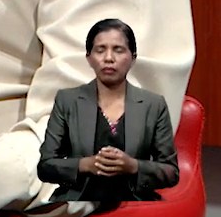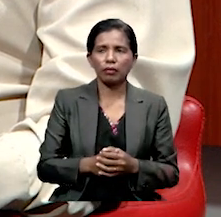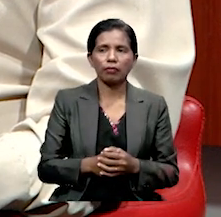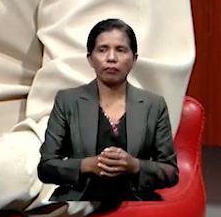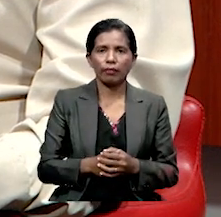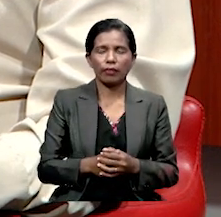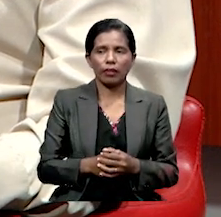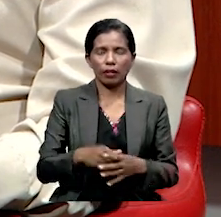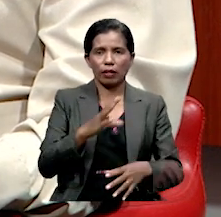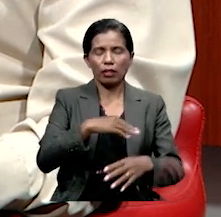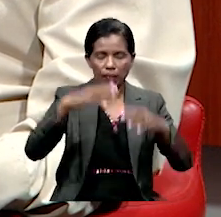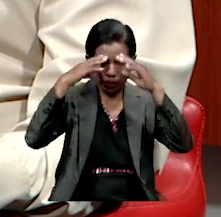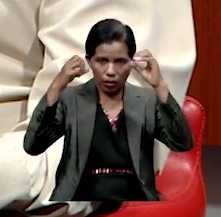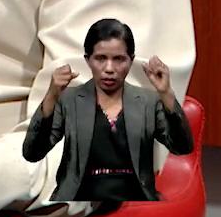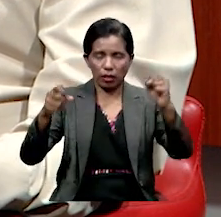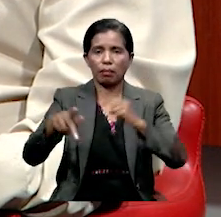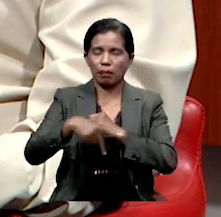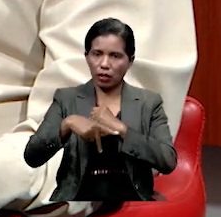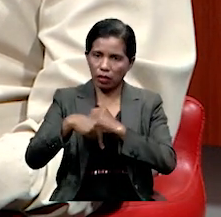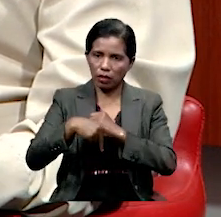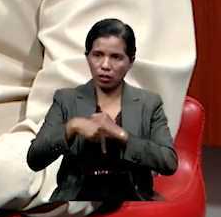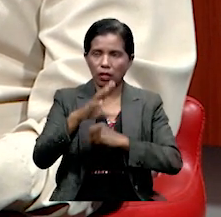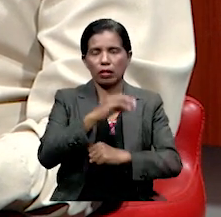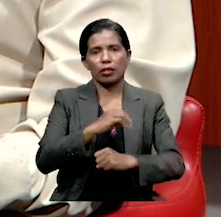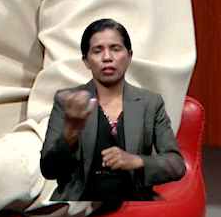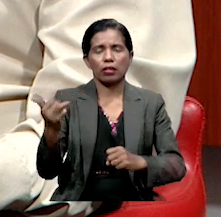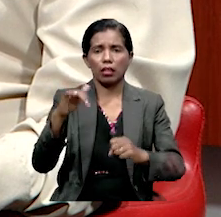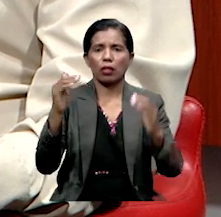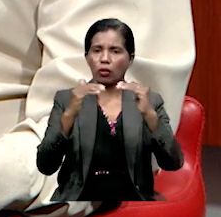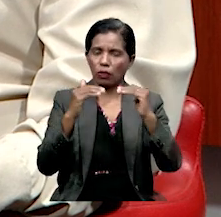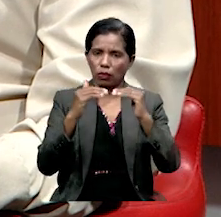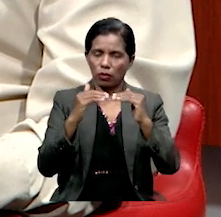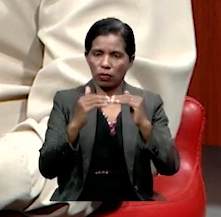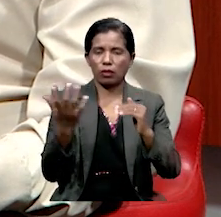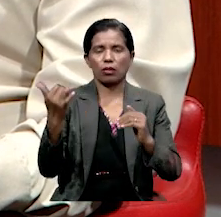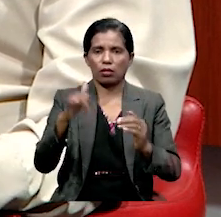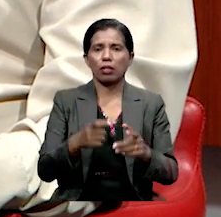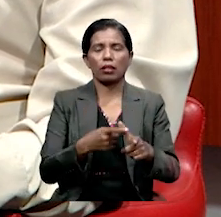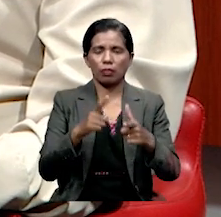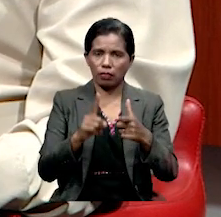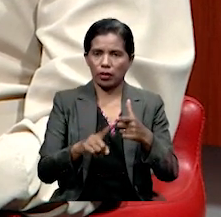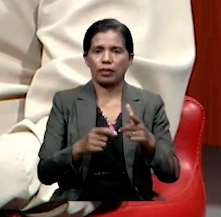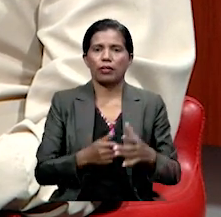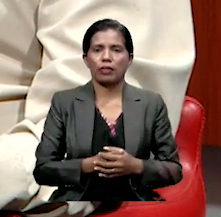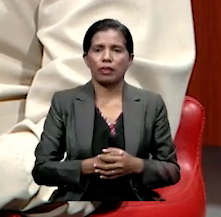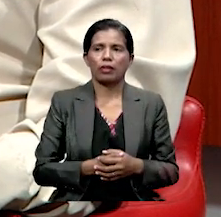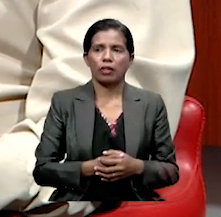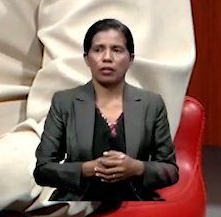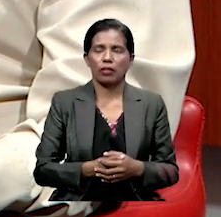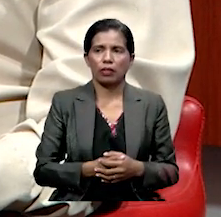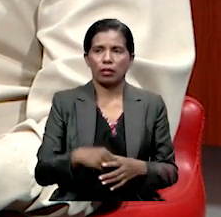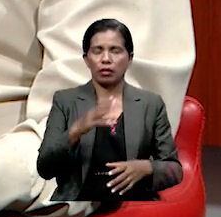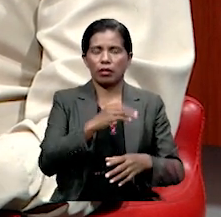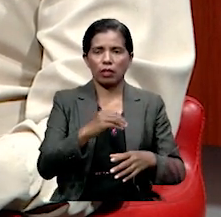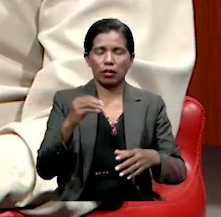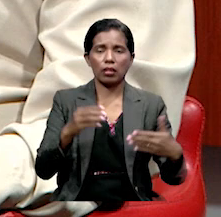presidente atual partido ou secretário geral será Reinaldo Lavela. Então reconhecemos a nessa dirigente ideia